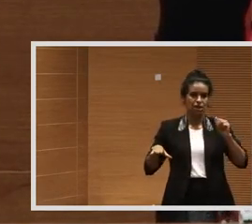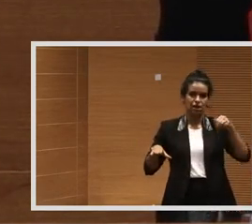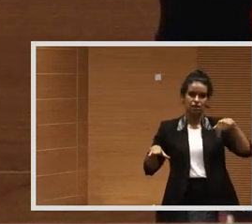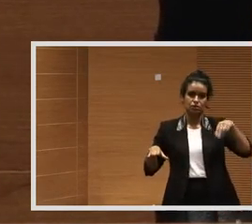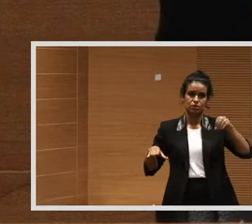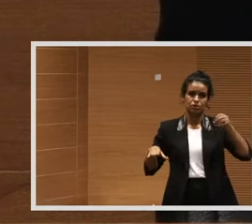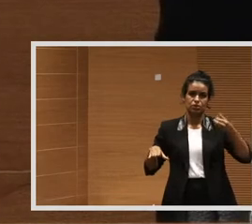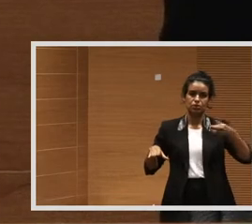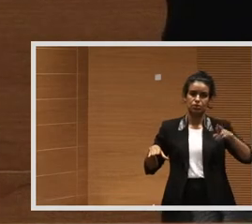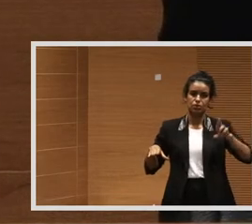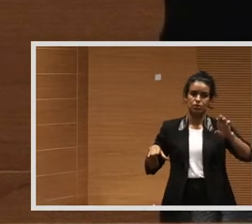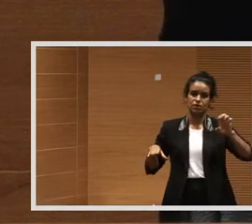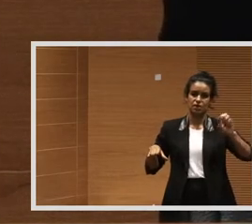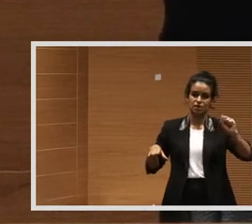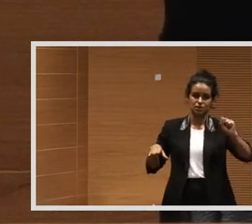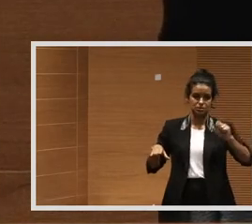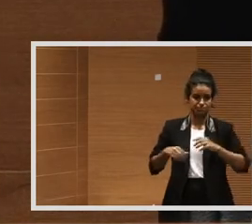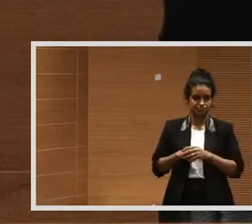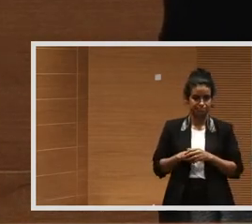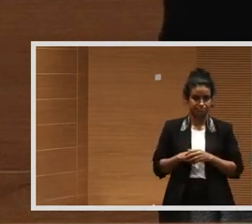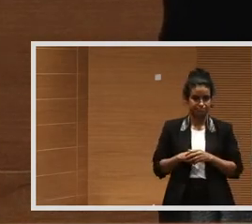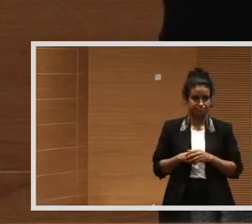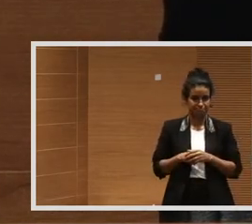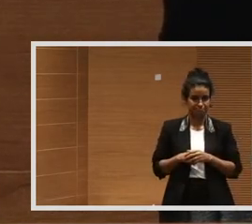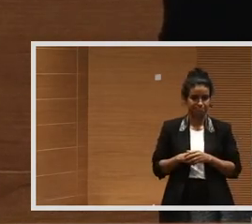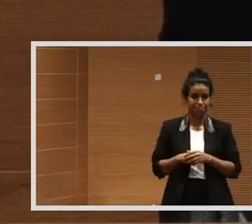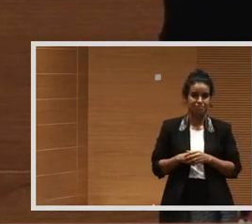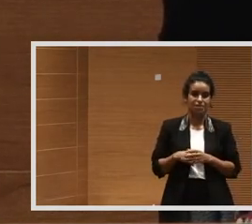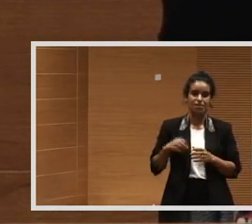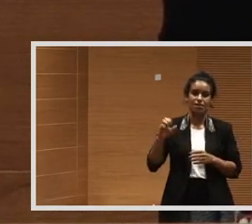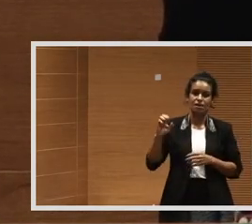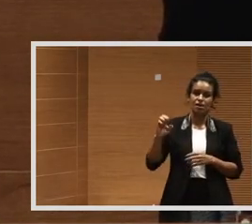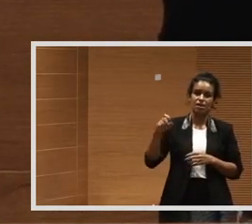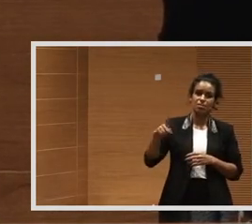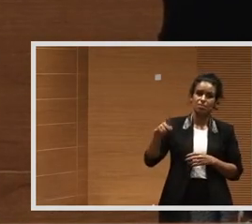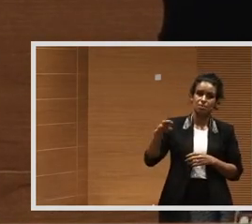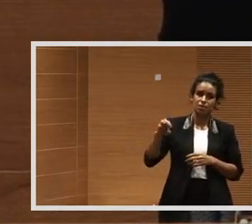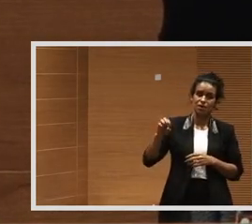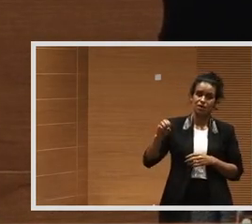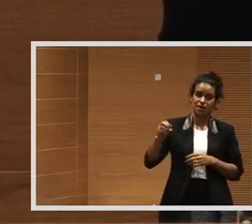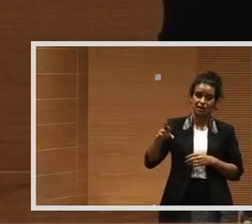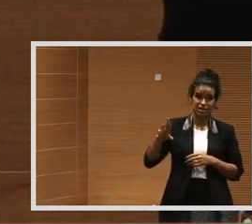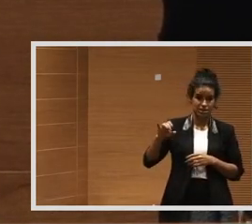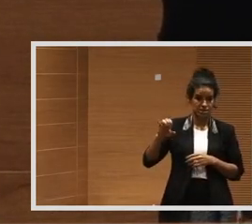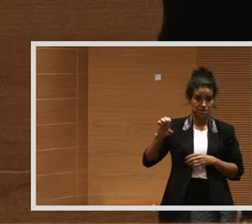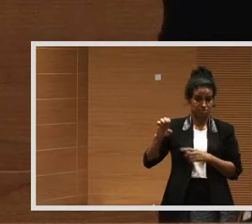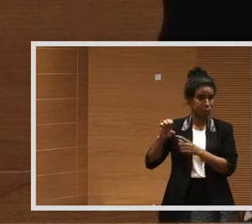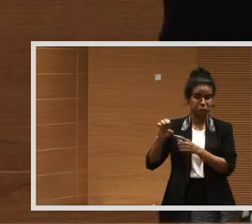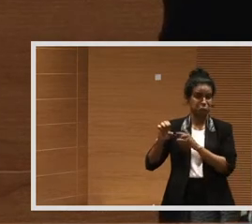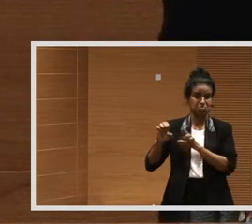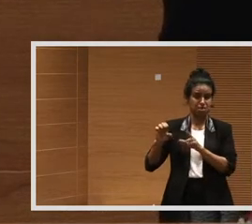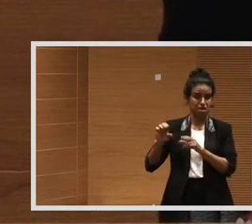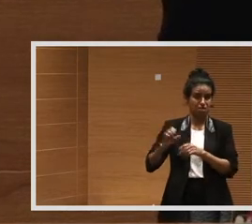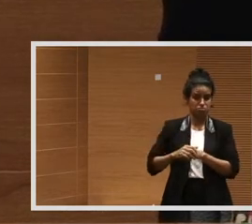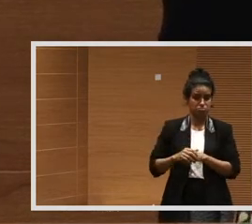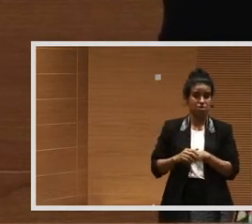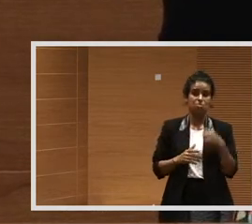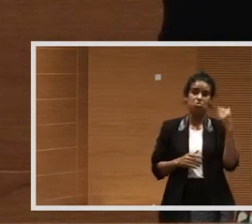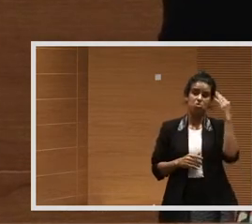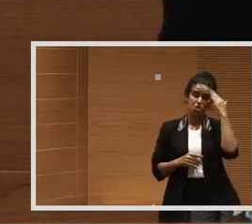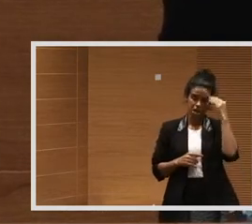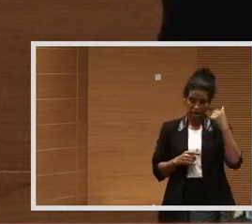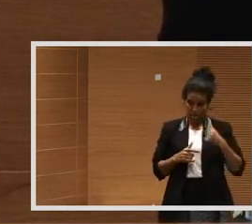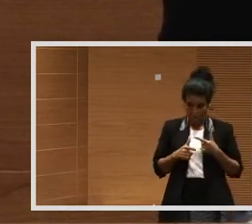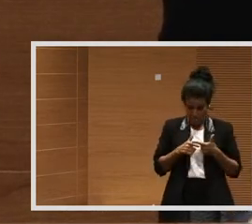Tranquilo. Com encoprese, não. E não é uma dificuldade minha. É porque eu sei que encoprese é